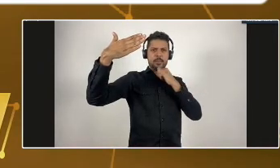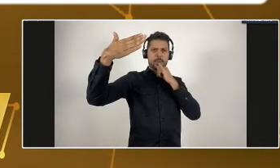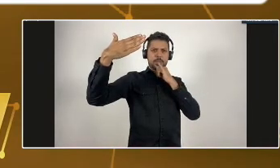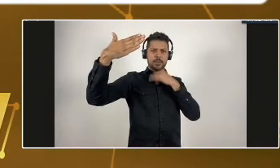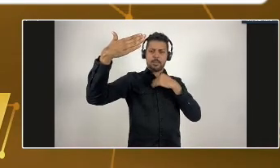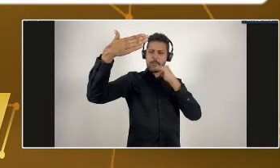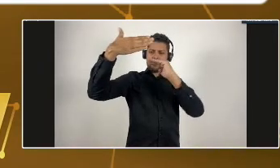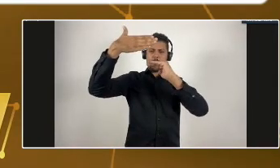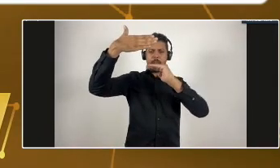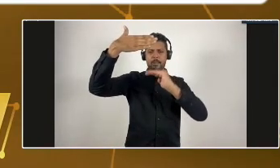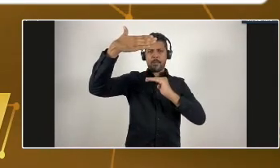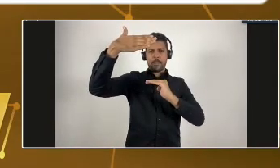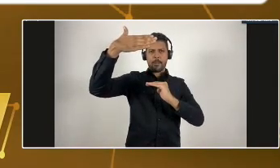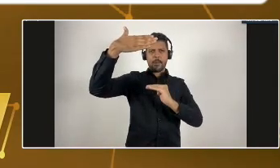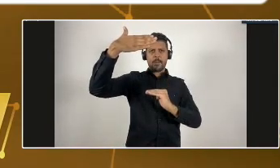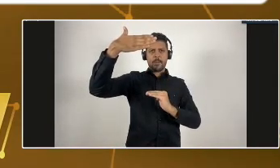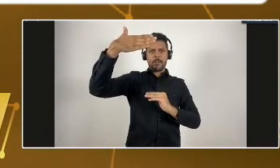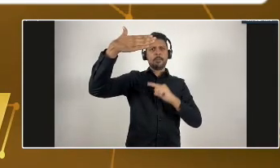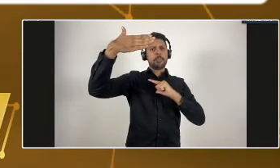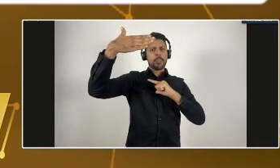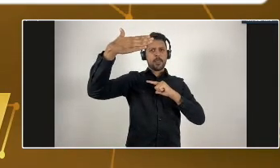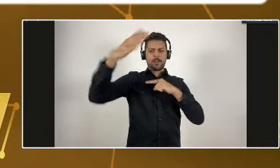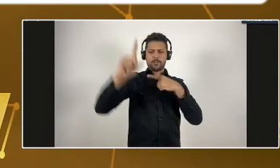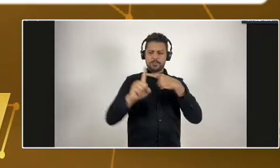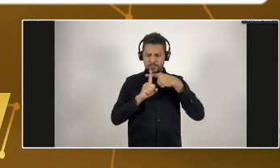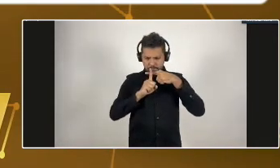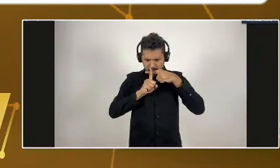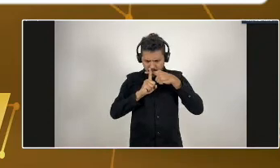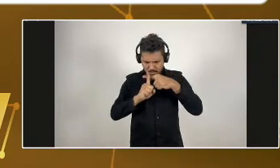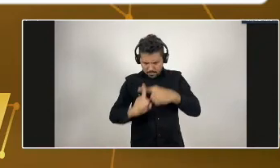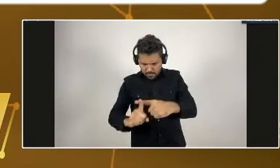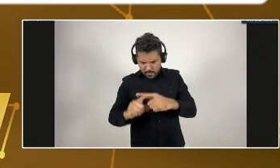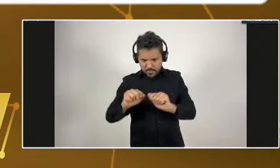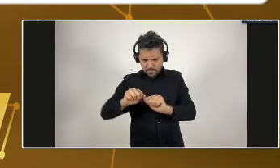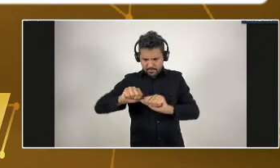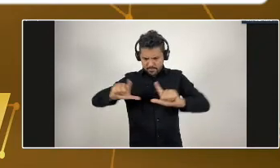já me deu um zoom no empreendimento que eu